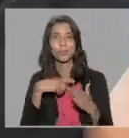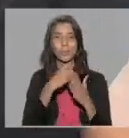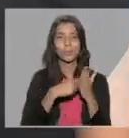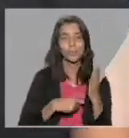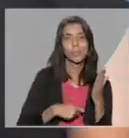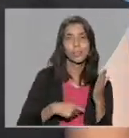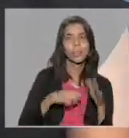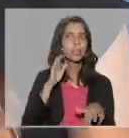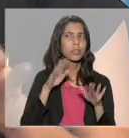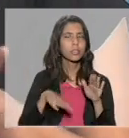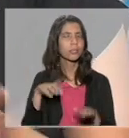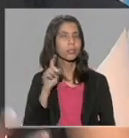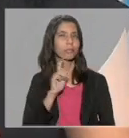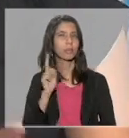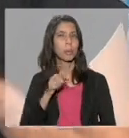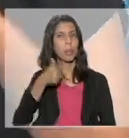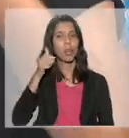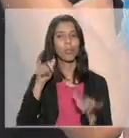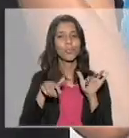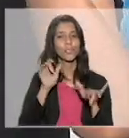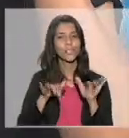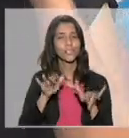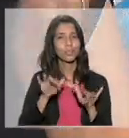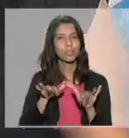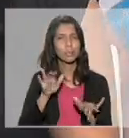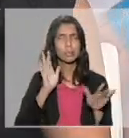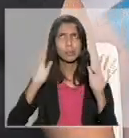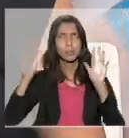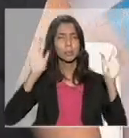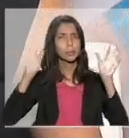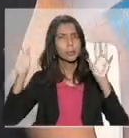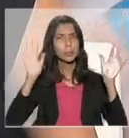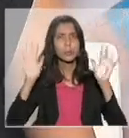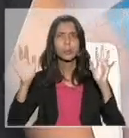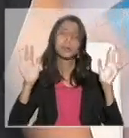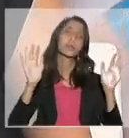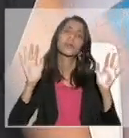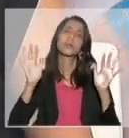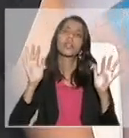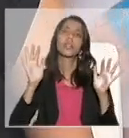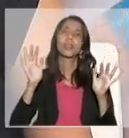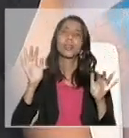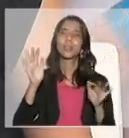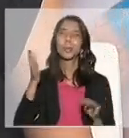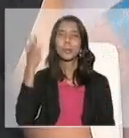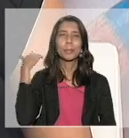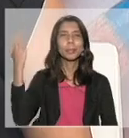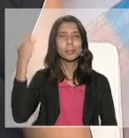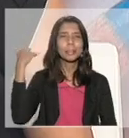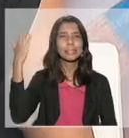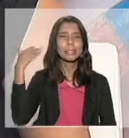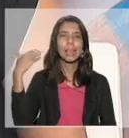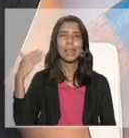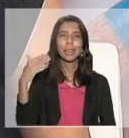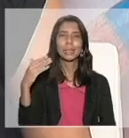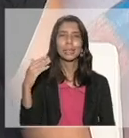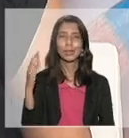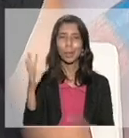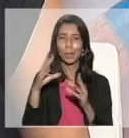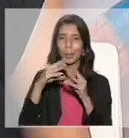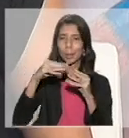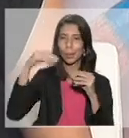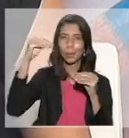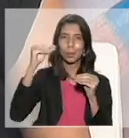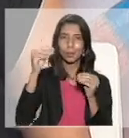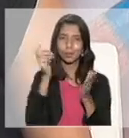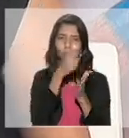que eu gosto de escrever à mão e tem coisas que não, eu já prefiro digitar. Sim. Eu fico pensando, você imagina aqueles caras na época da pena,